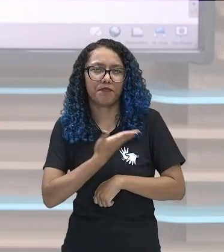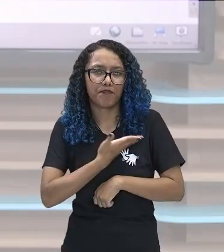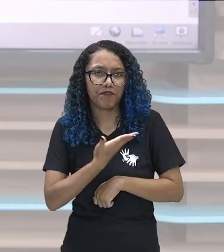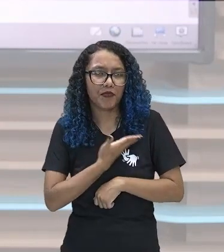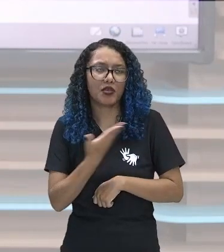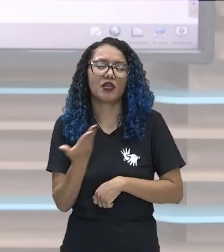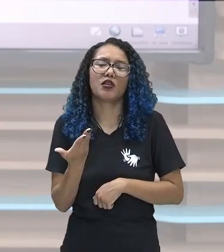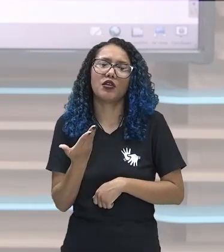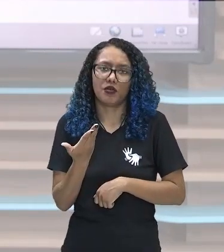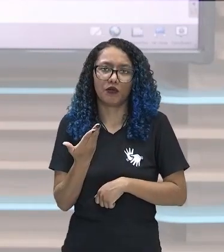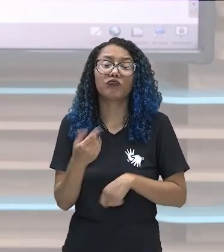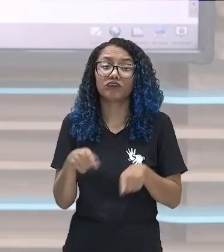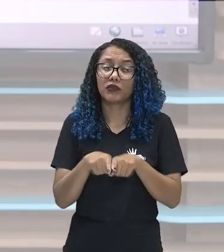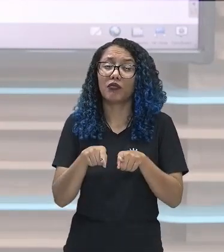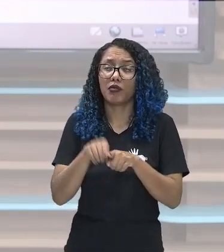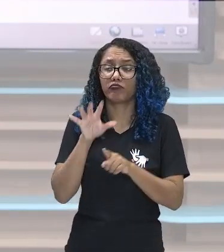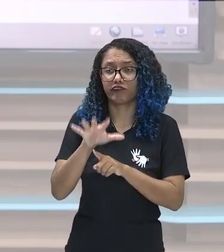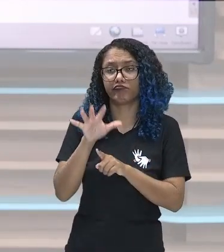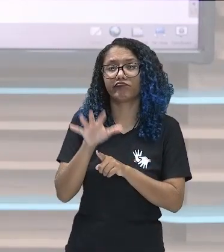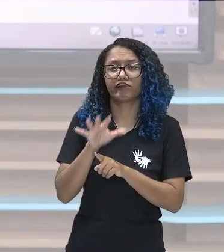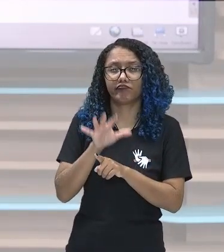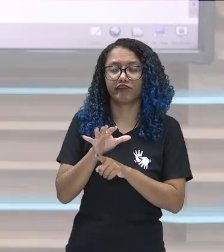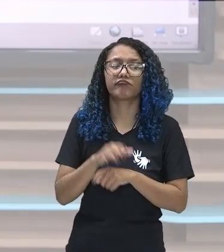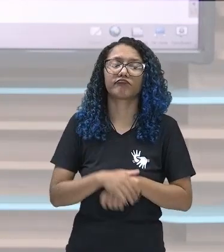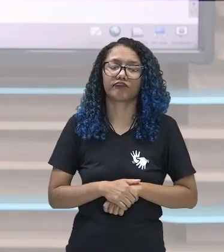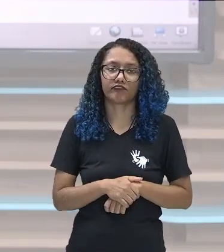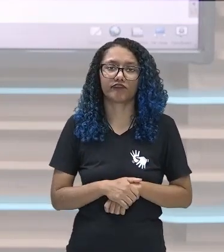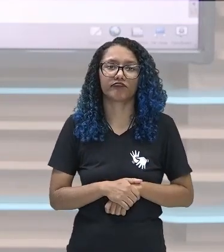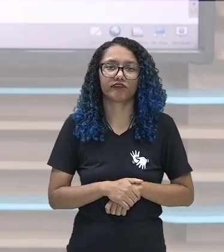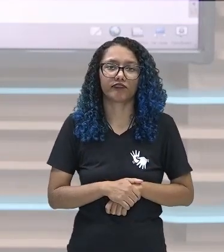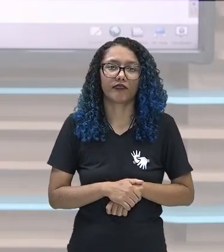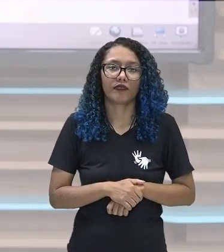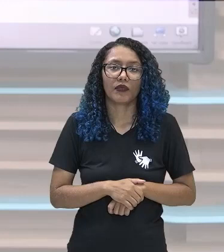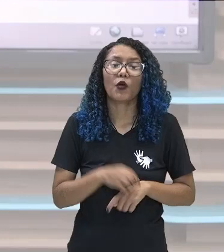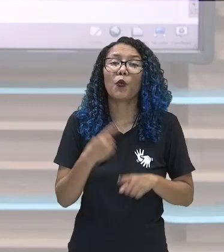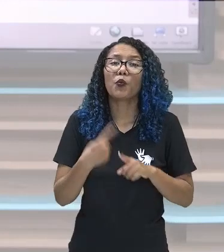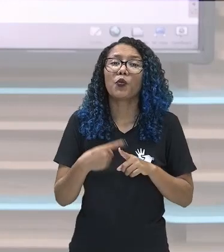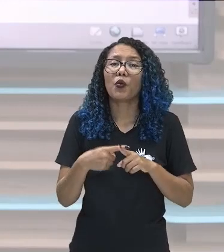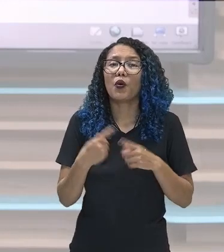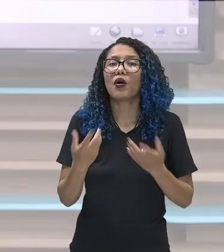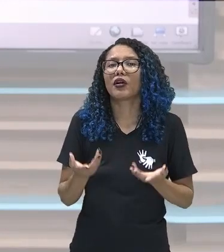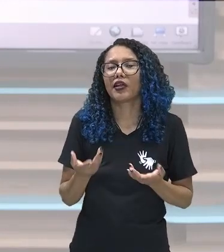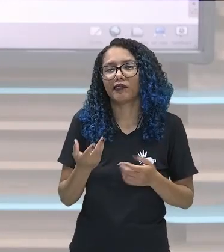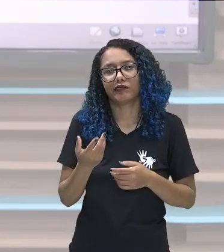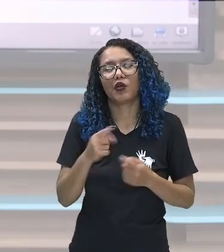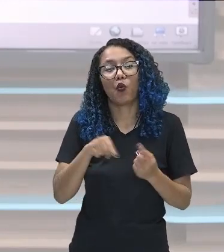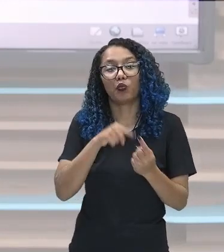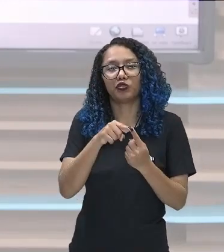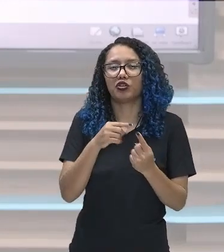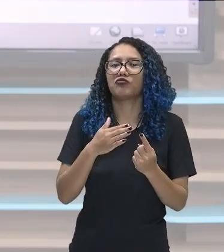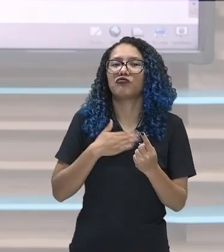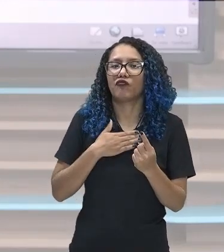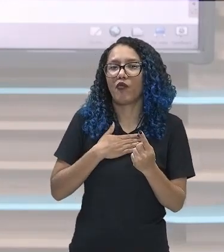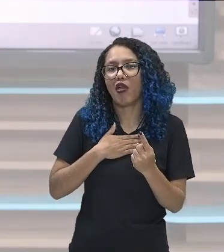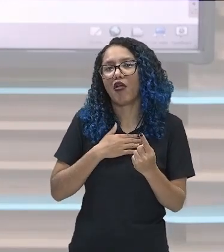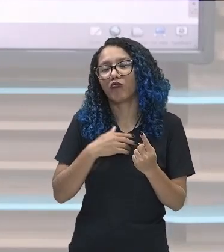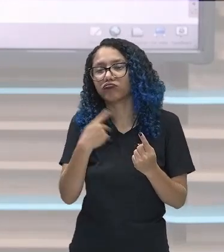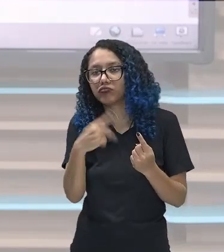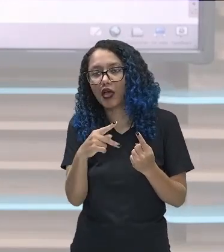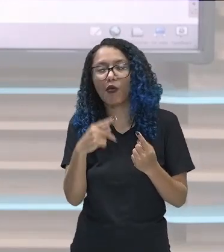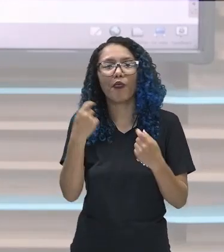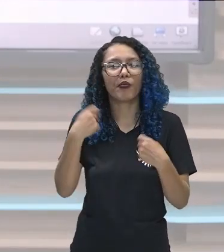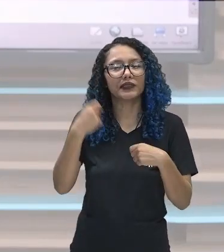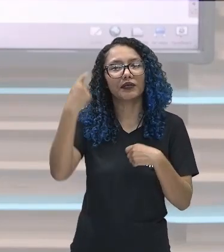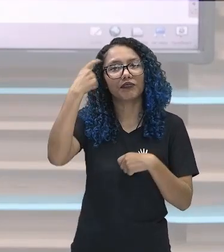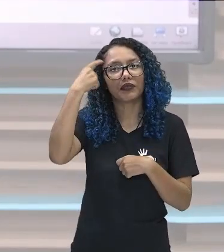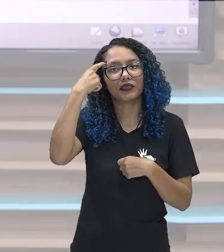também acabam sendo impactados por conta, né, dessa grande meta que você, né, precisa pensar sobre ela para